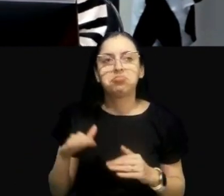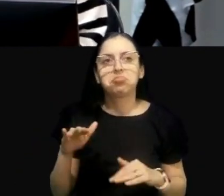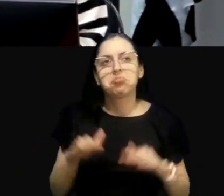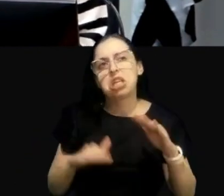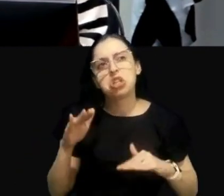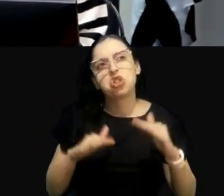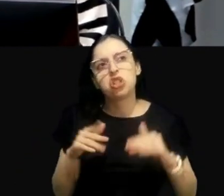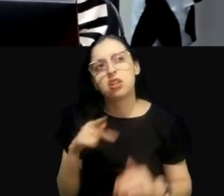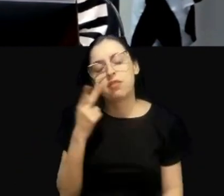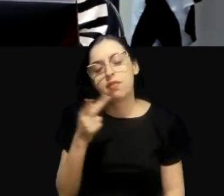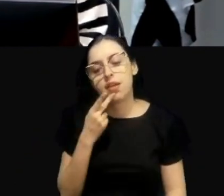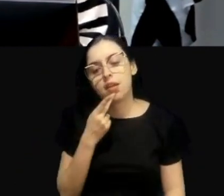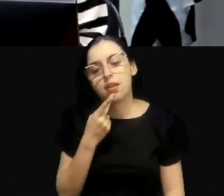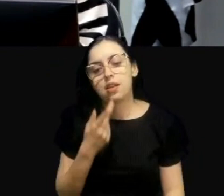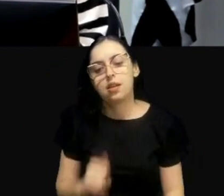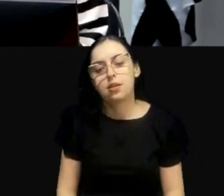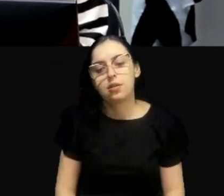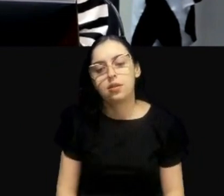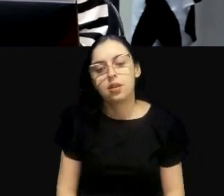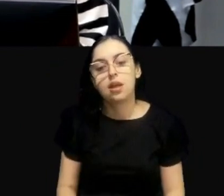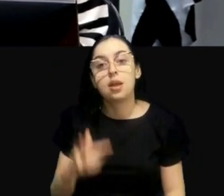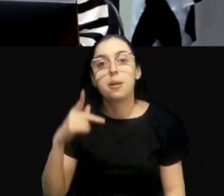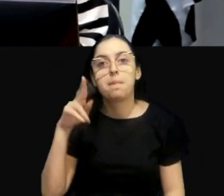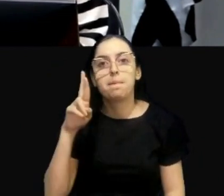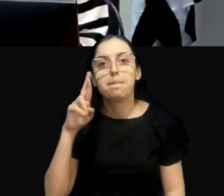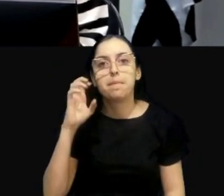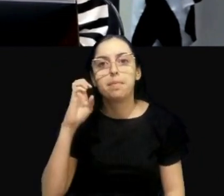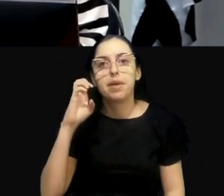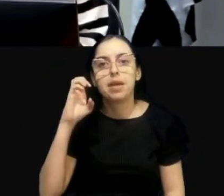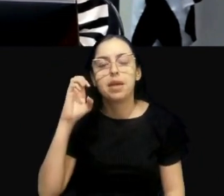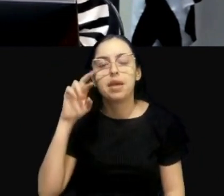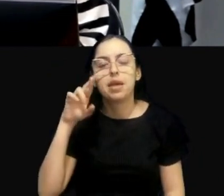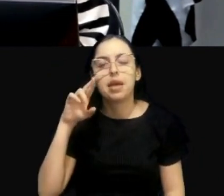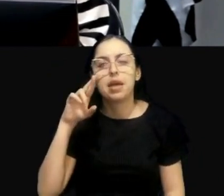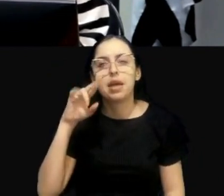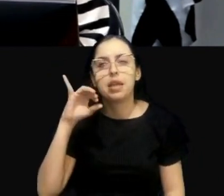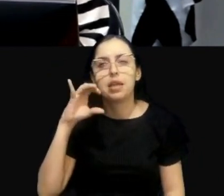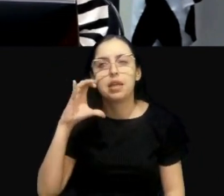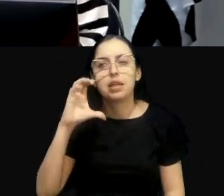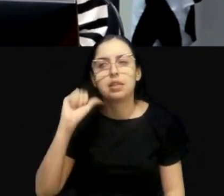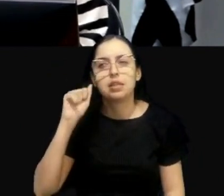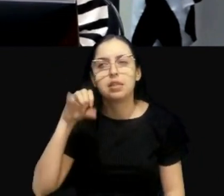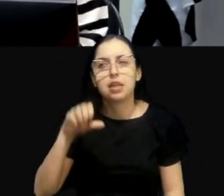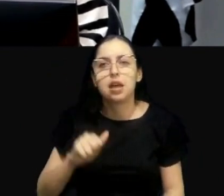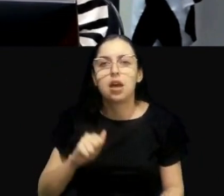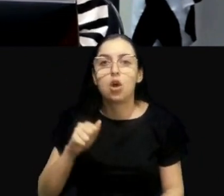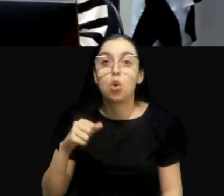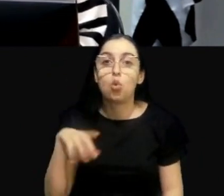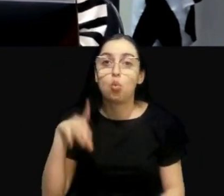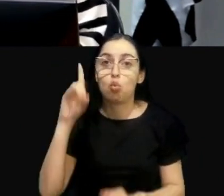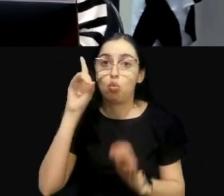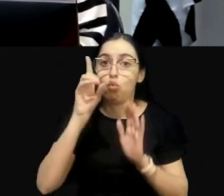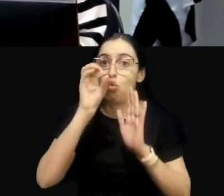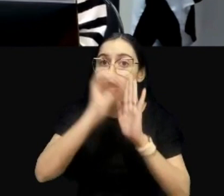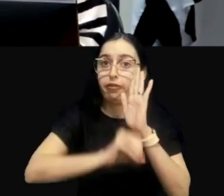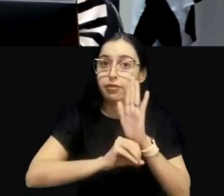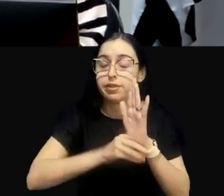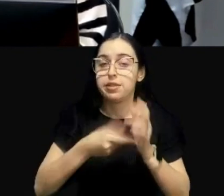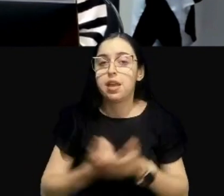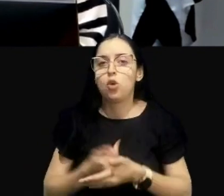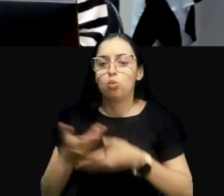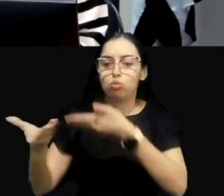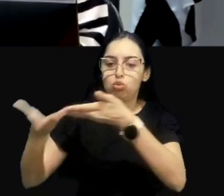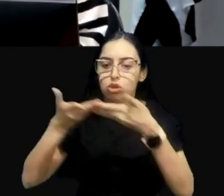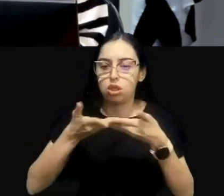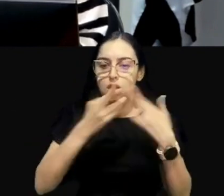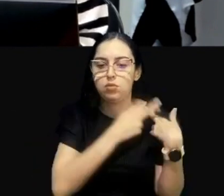né, daquela perícia oficial, né, que convoca os atores para estarem presentes.